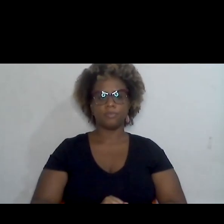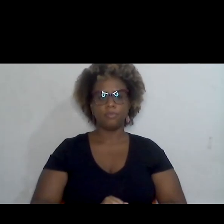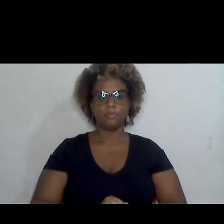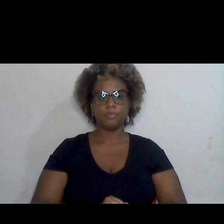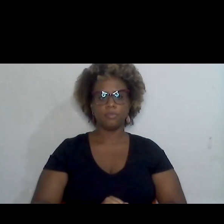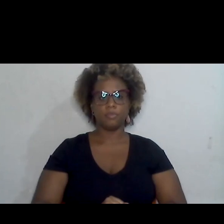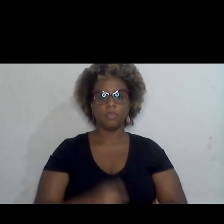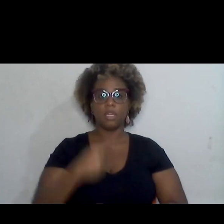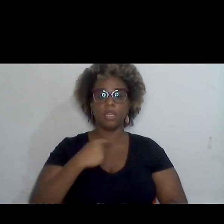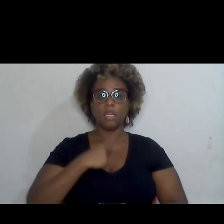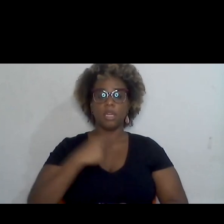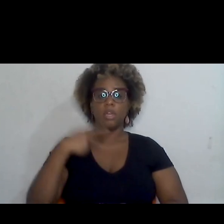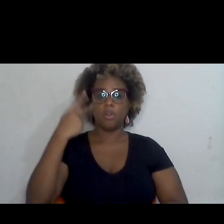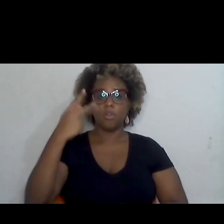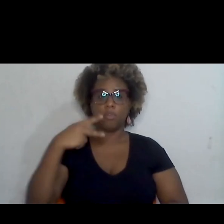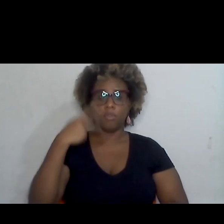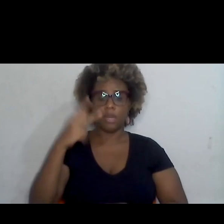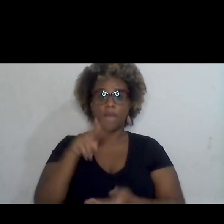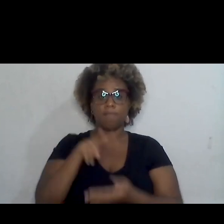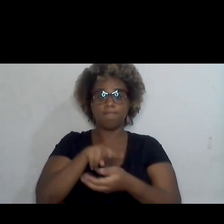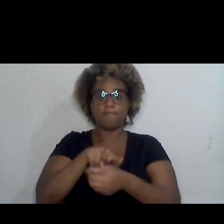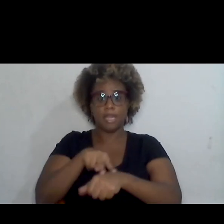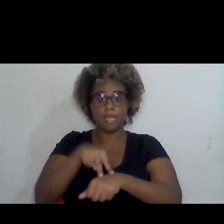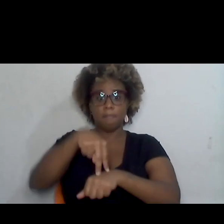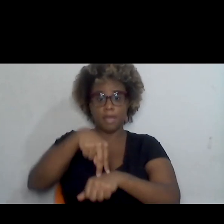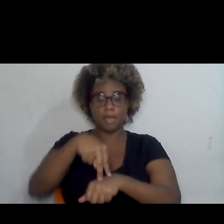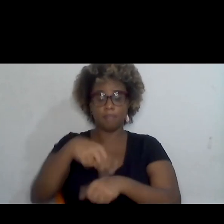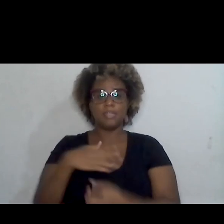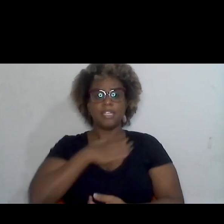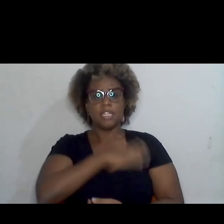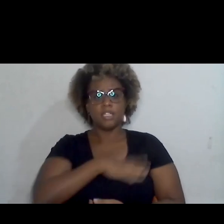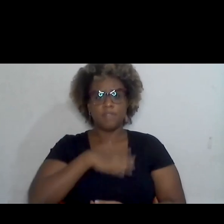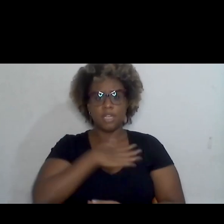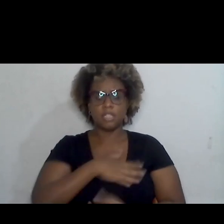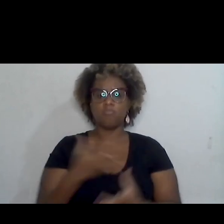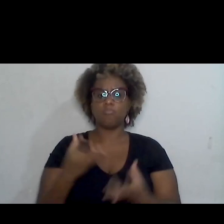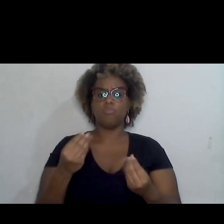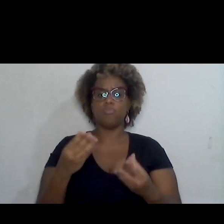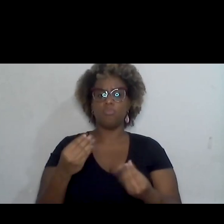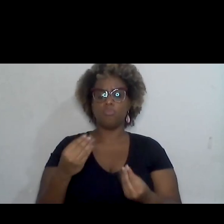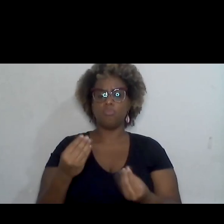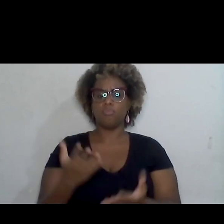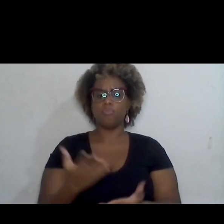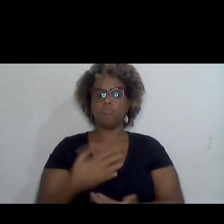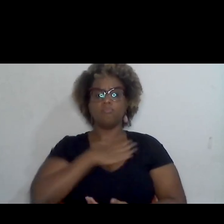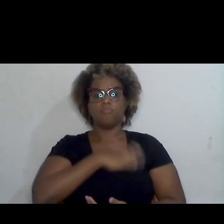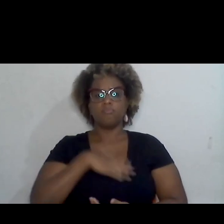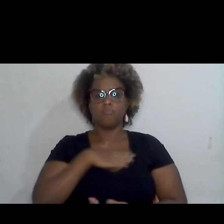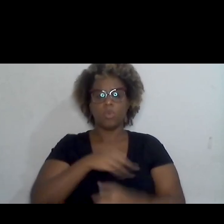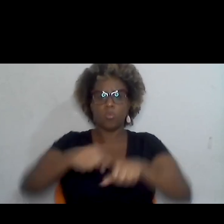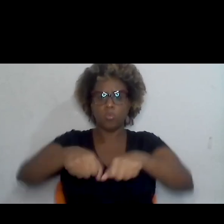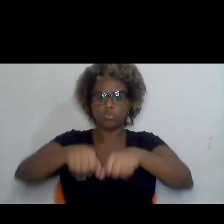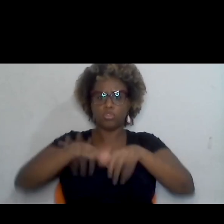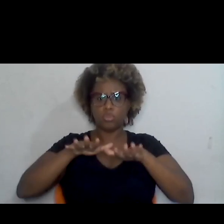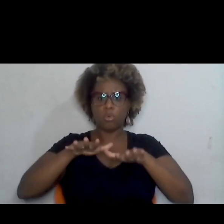Eu vou falar em pé para enxergar todo mundo, que é com uma satisfação muito grande que esse auditório está cheio. É o encontro com maior participação